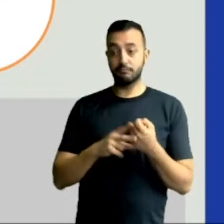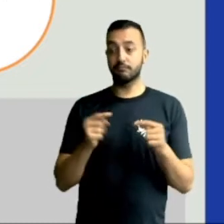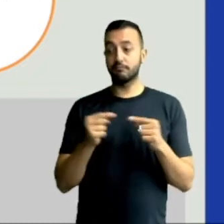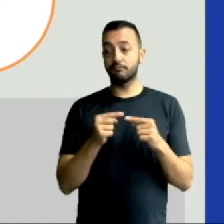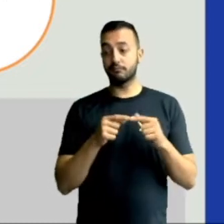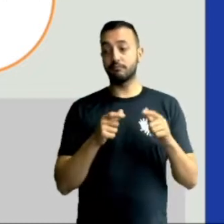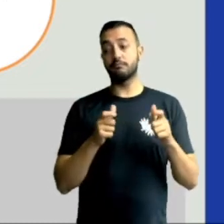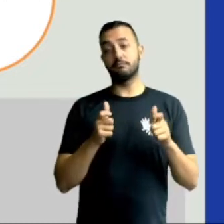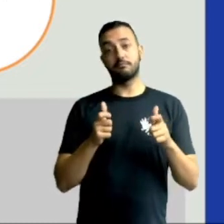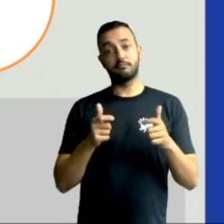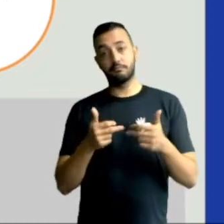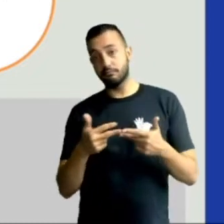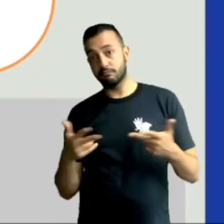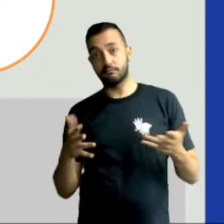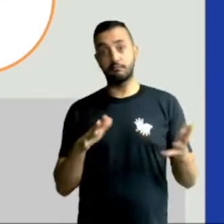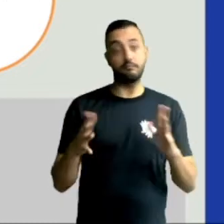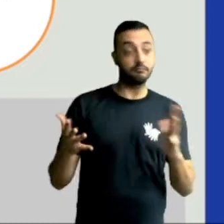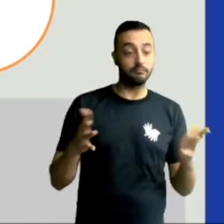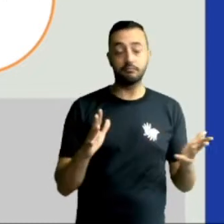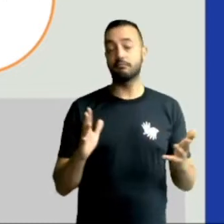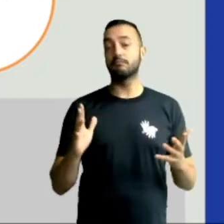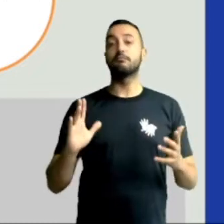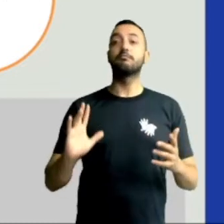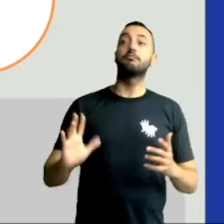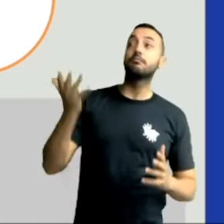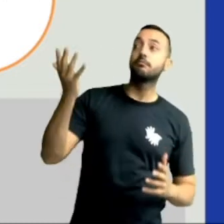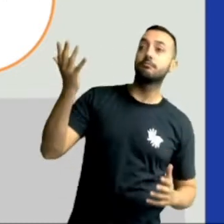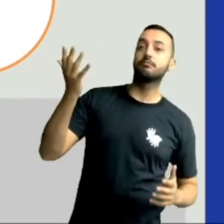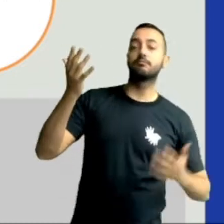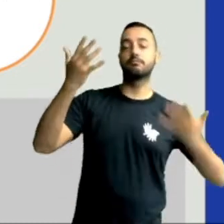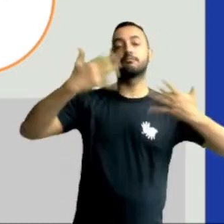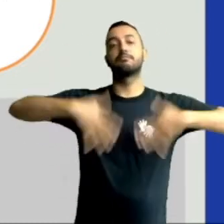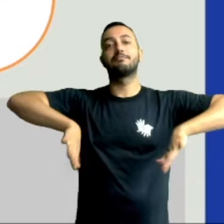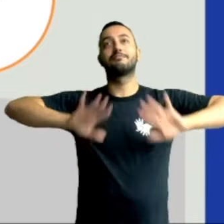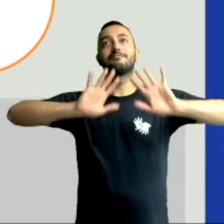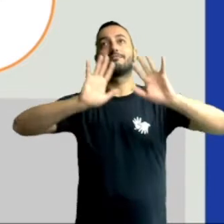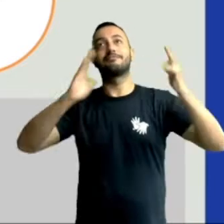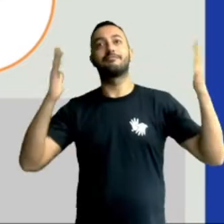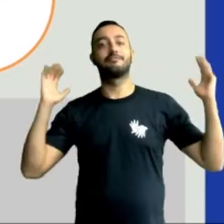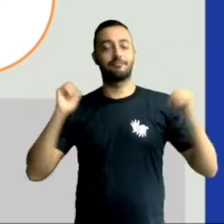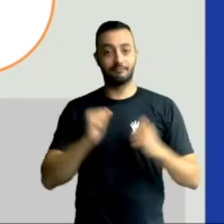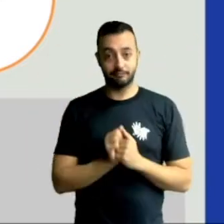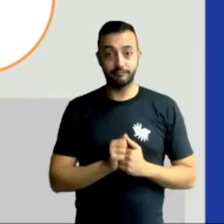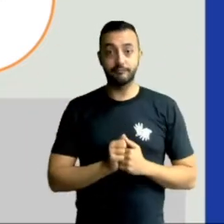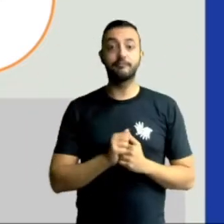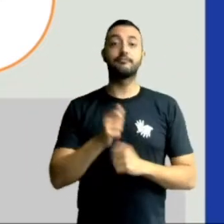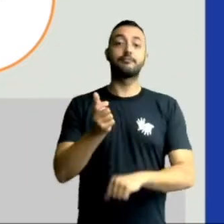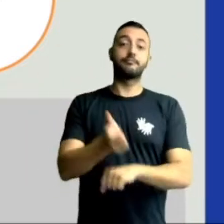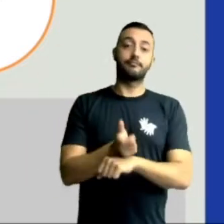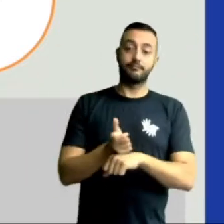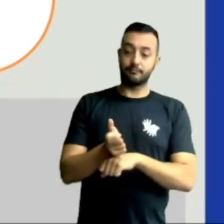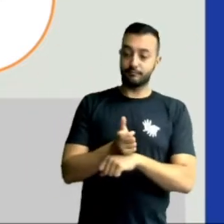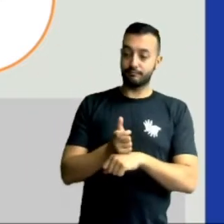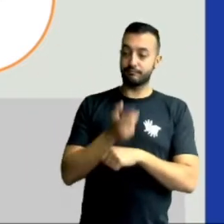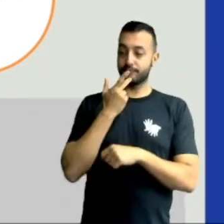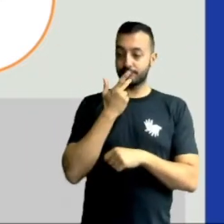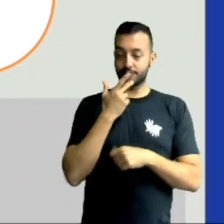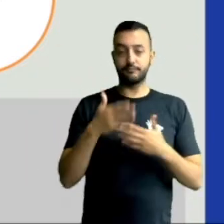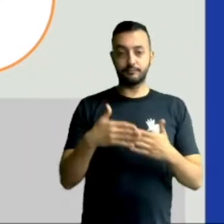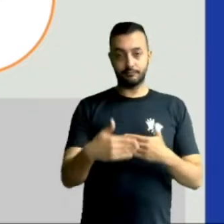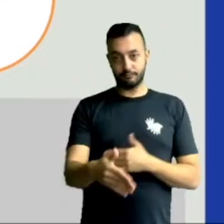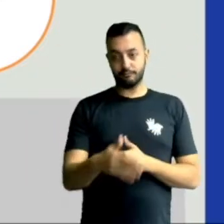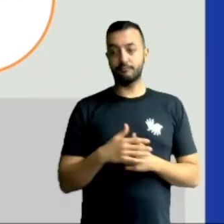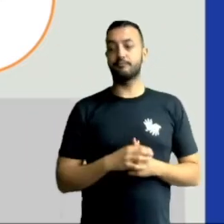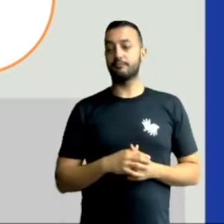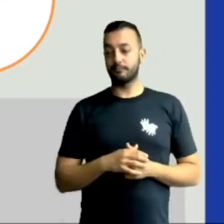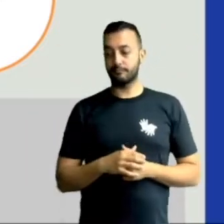indicar ações, estado, fenômenos naturais, certo? E o adjetivo, a gente vai falar dele daqui a